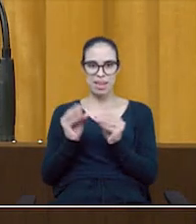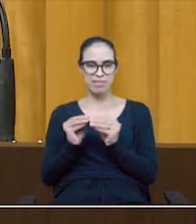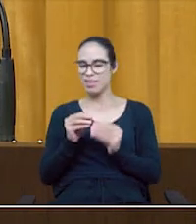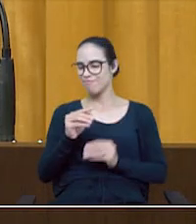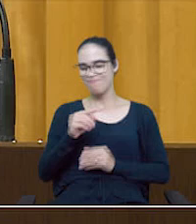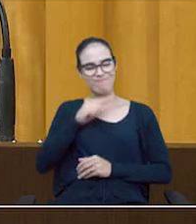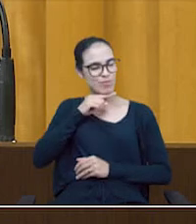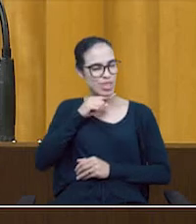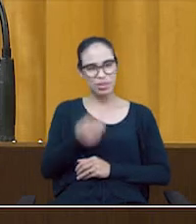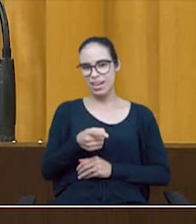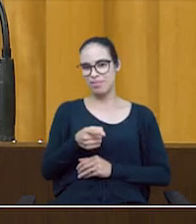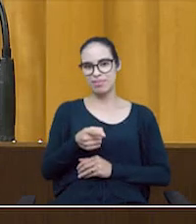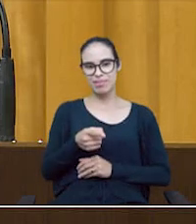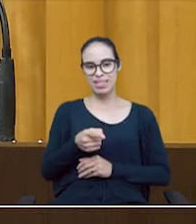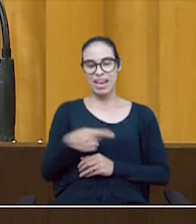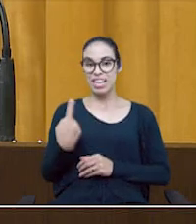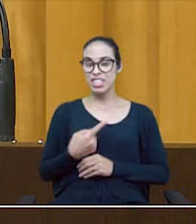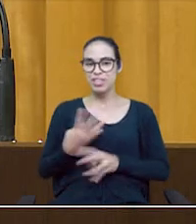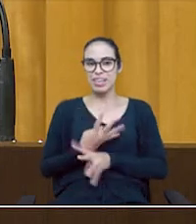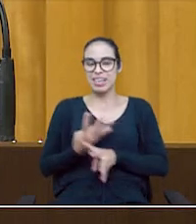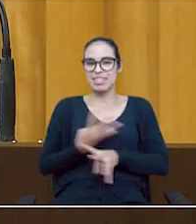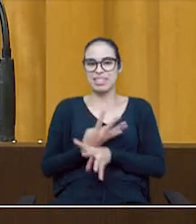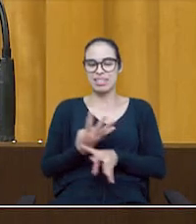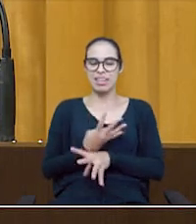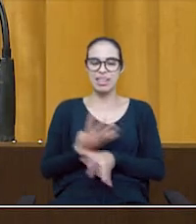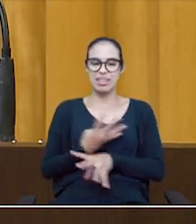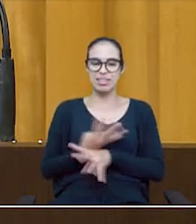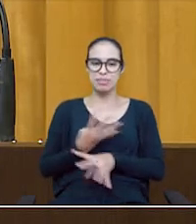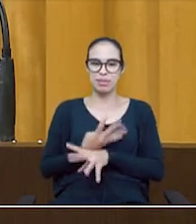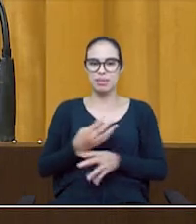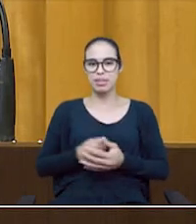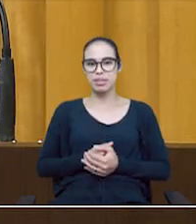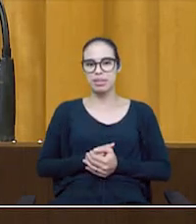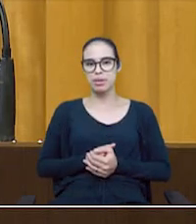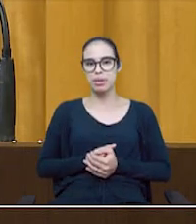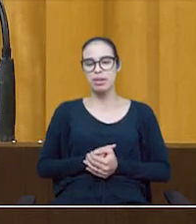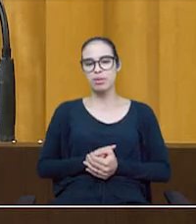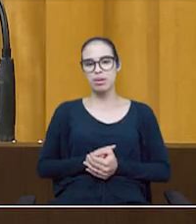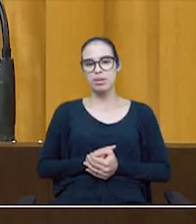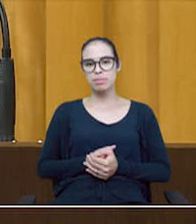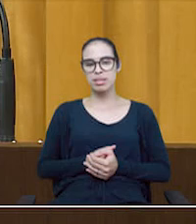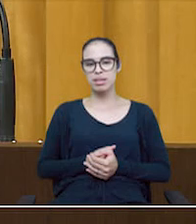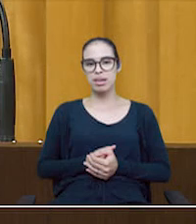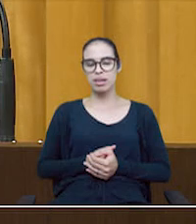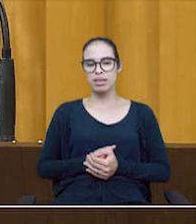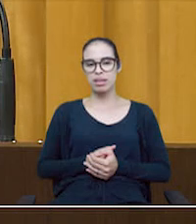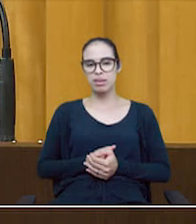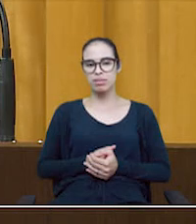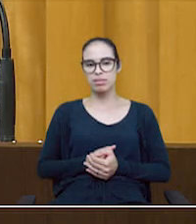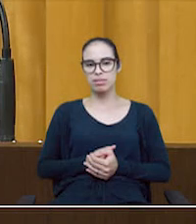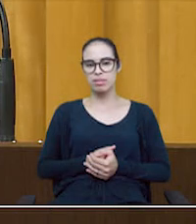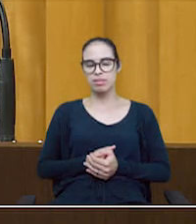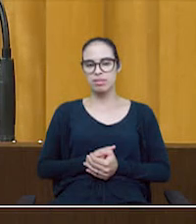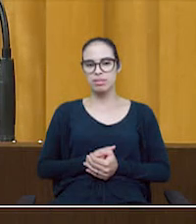deixa a audiência tensa, né? Mas eu prometo que serei mesmo breve, porque